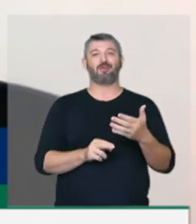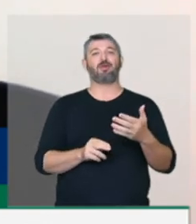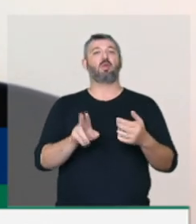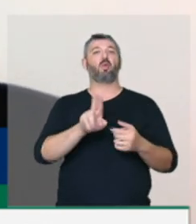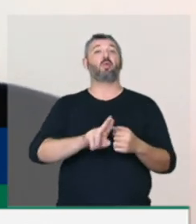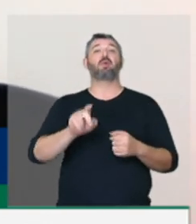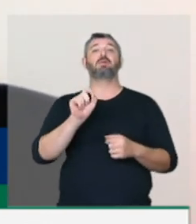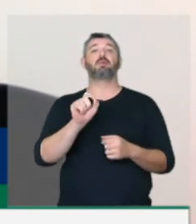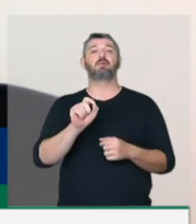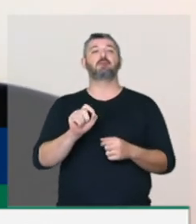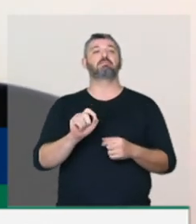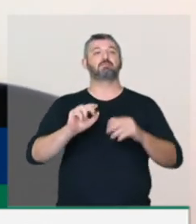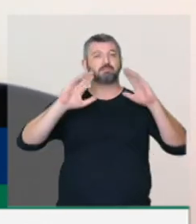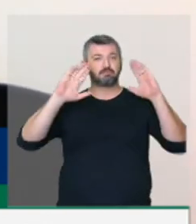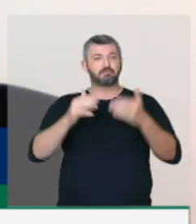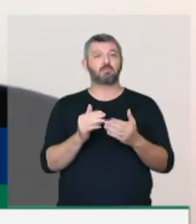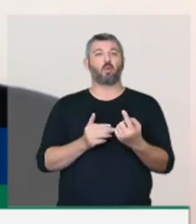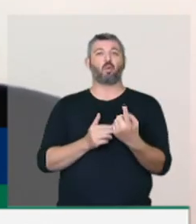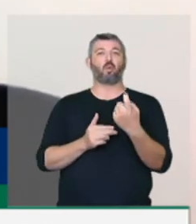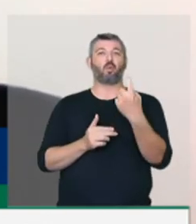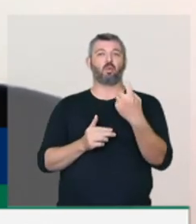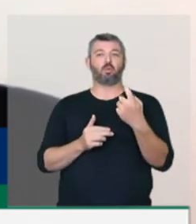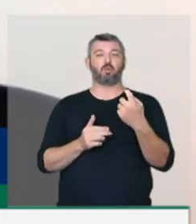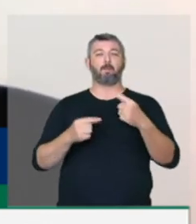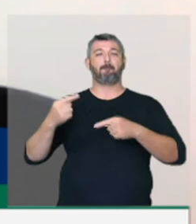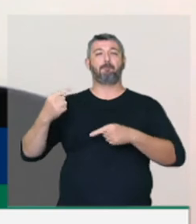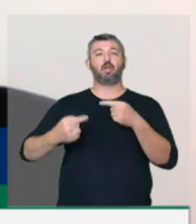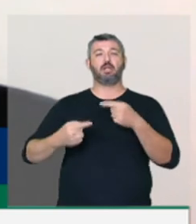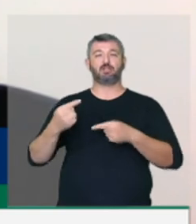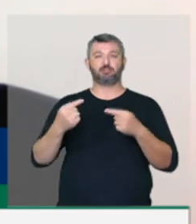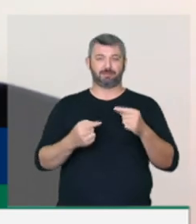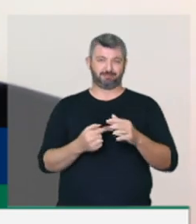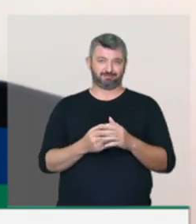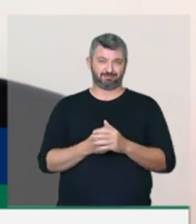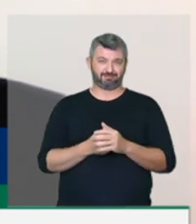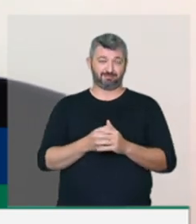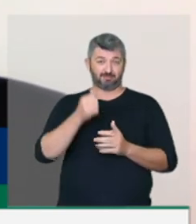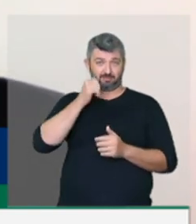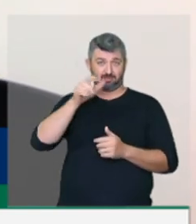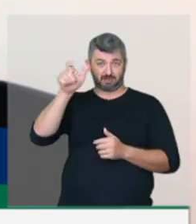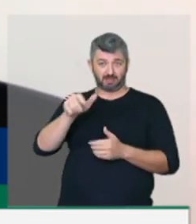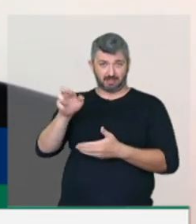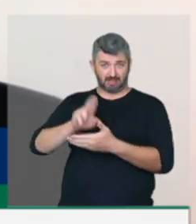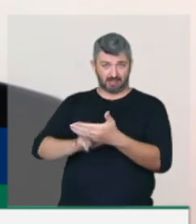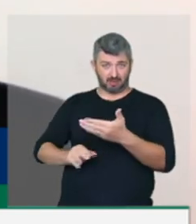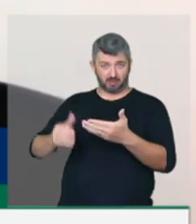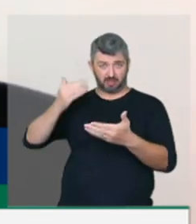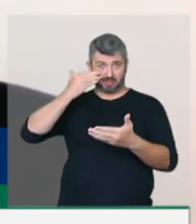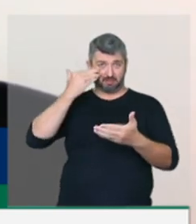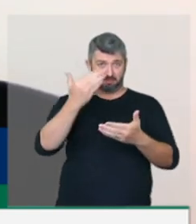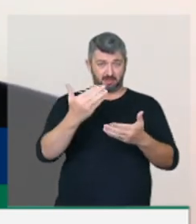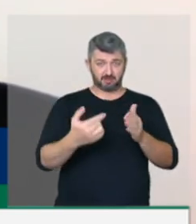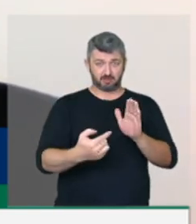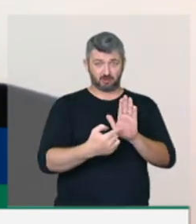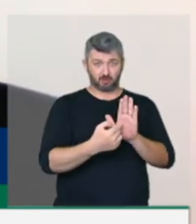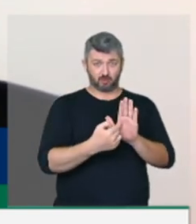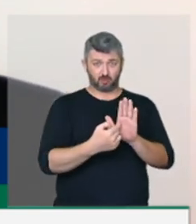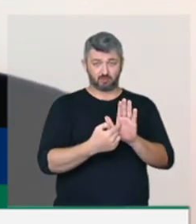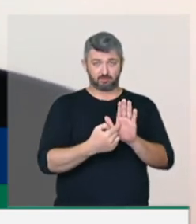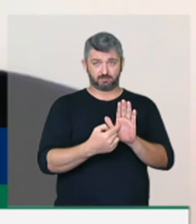baseia estritamente em questões políticas. A relatora, ao apresentar a